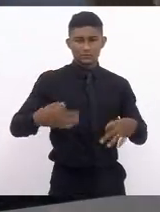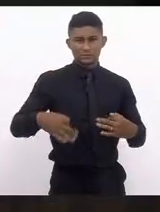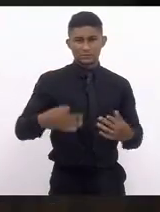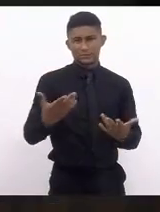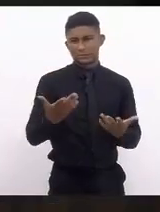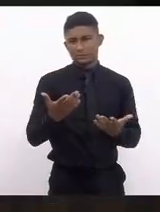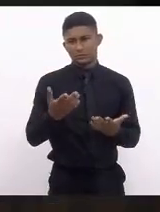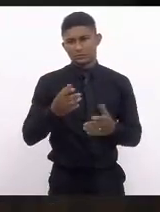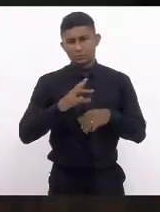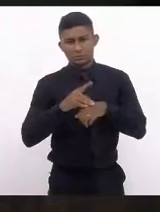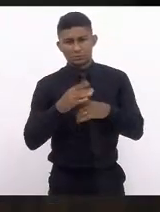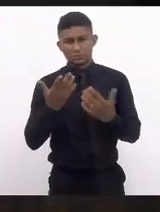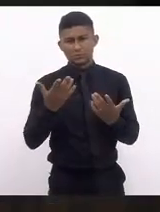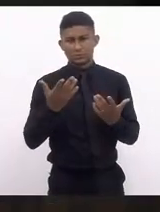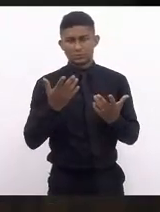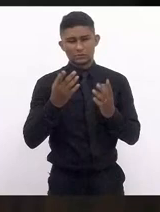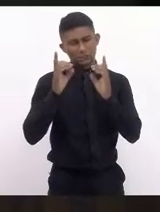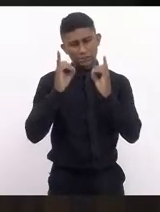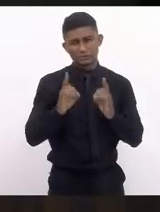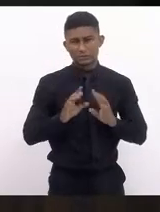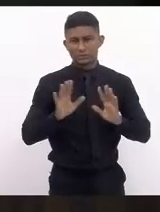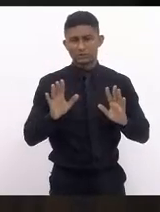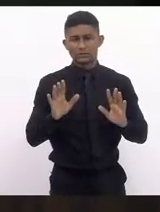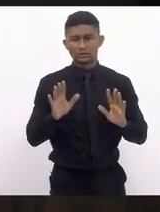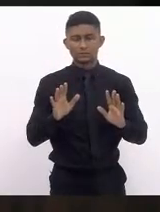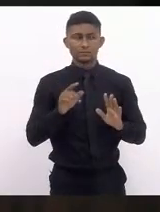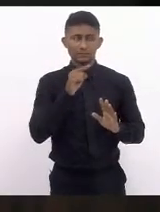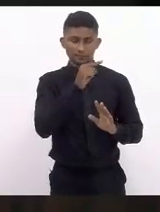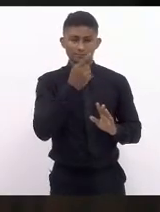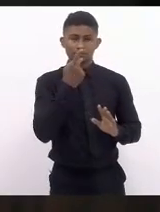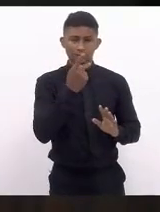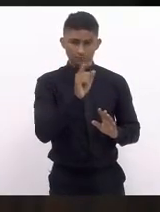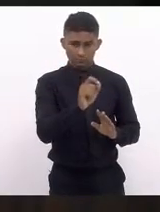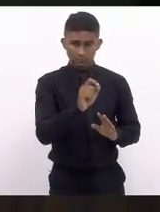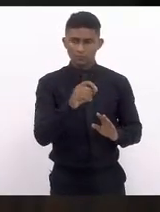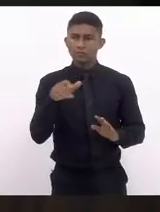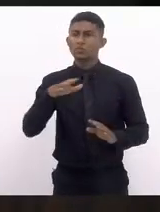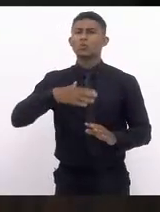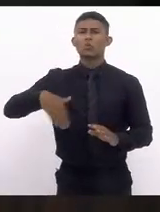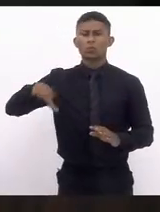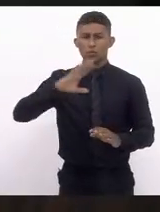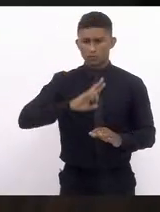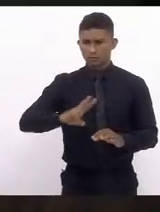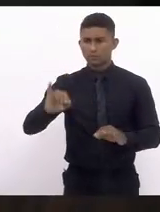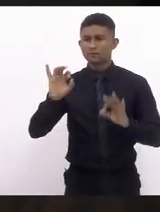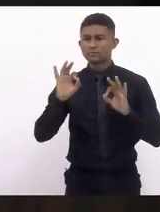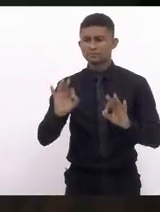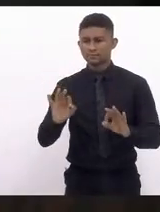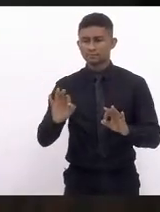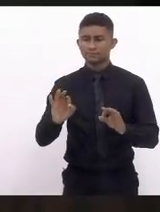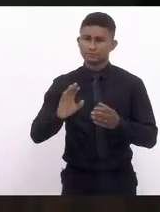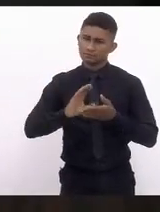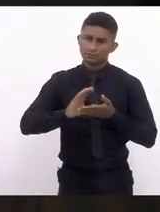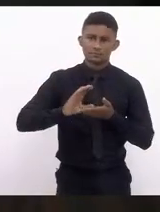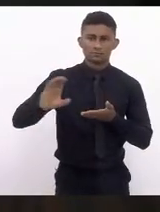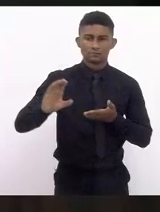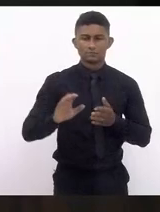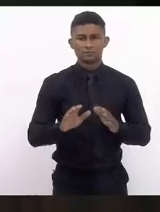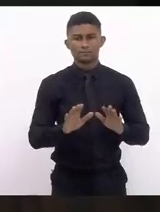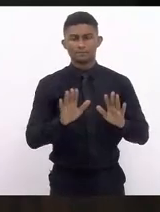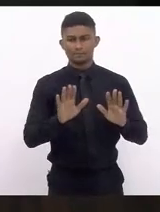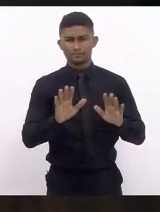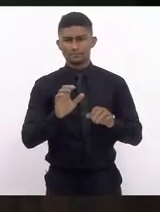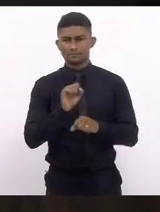pelas contas que o deputado Márcio vai apresenta o que todos irão ganhar que não dá para escrever para o ativo e não os nativos Espera